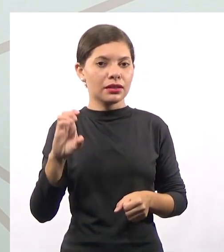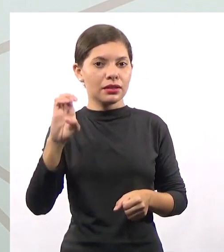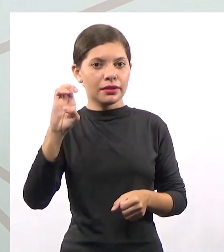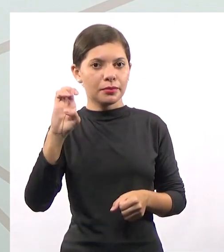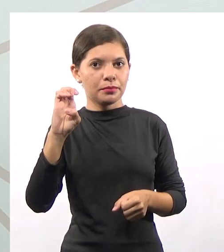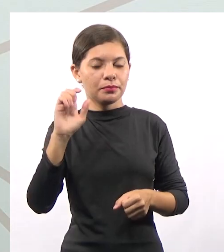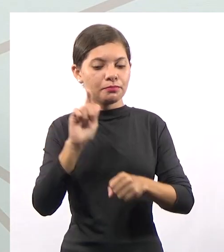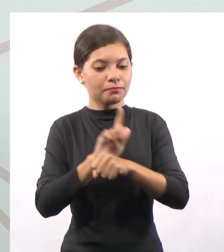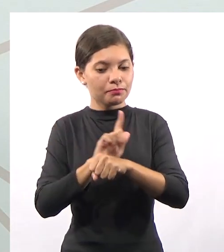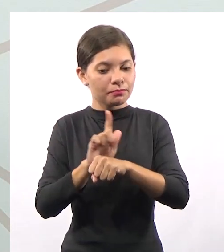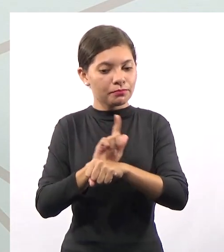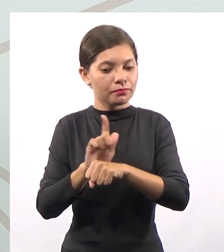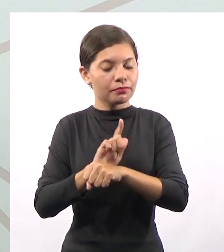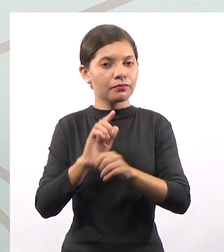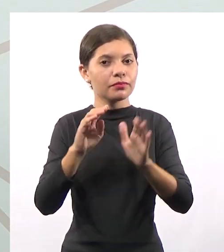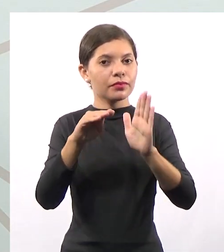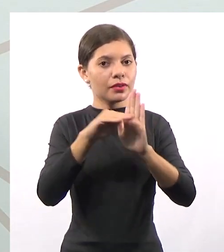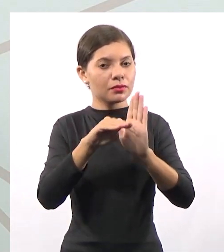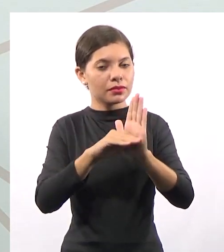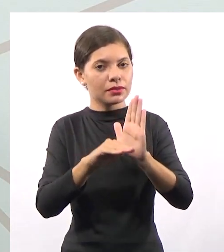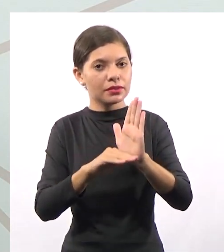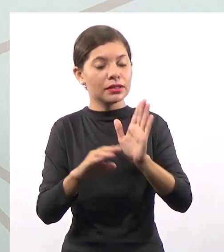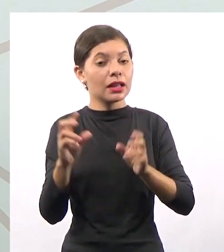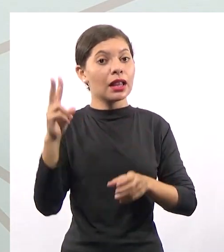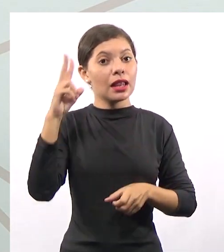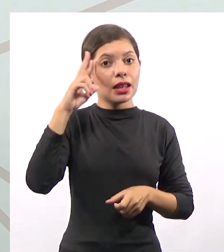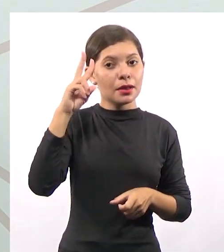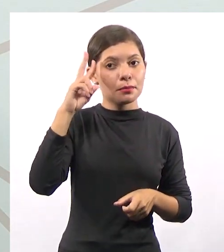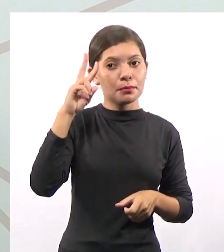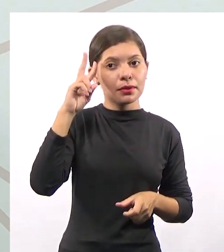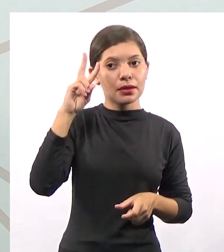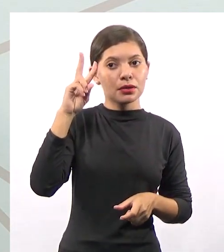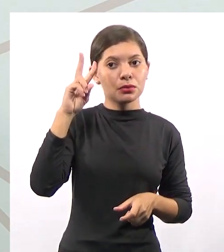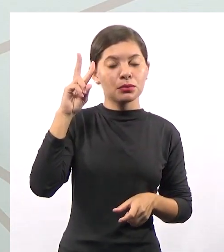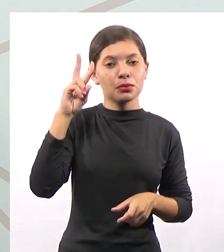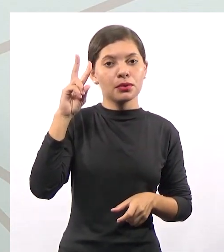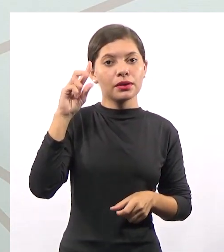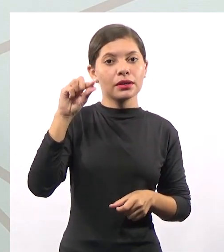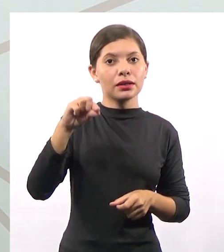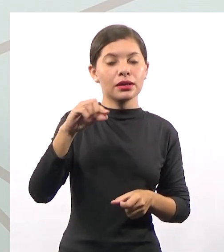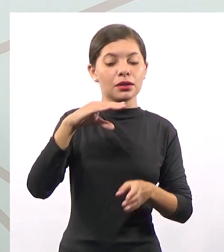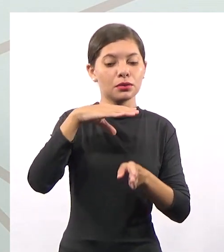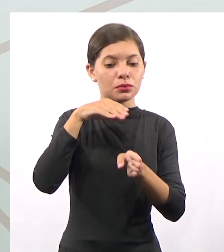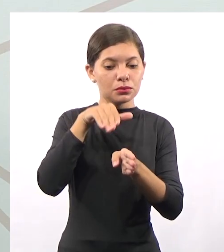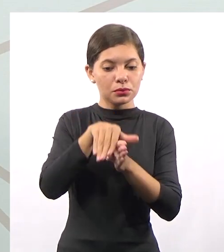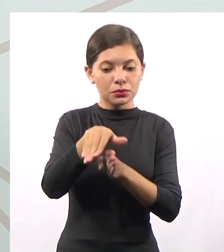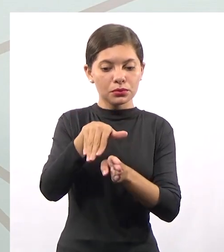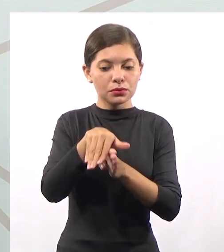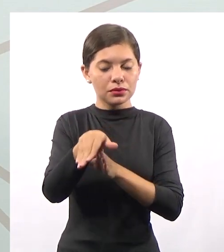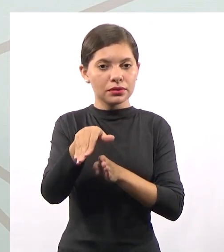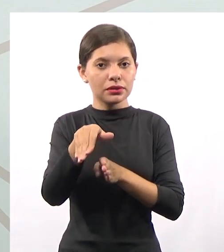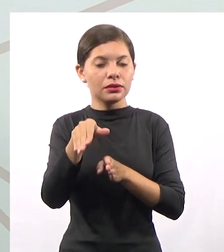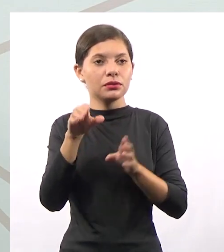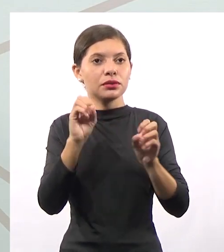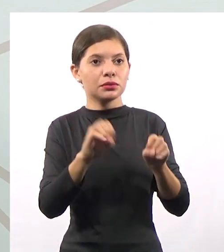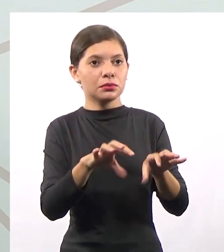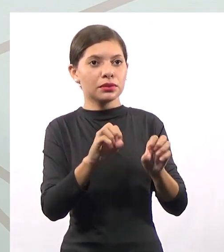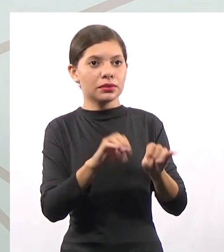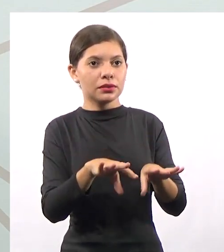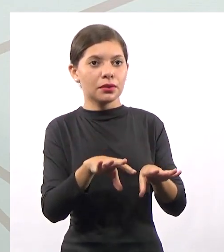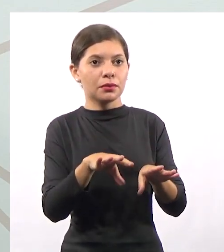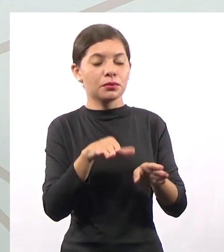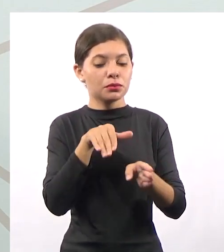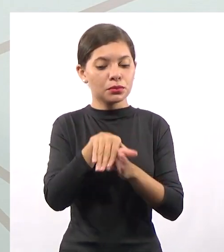também vai gerir esses procedimentos. Lembrando que os conselhos de educação,